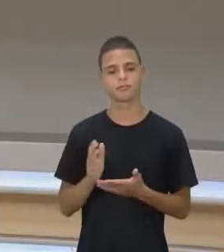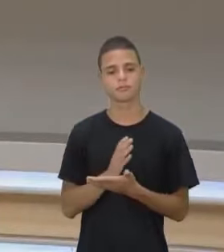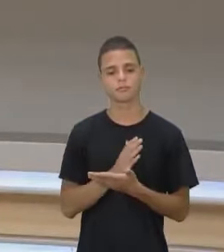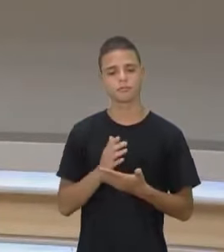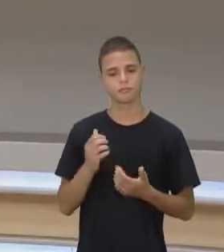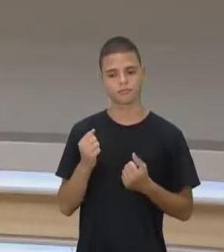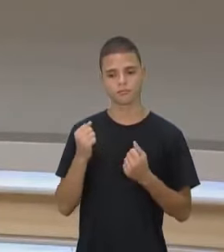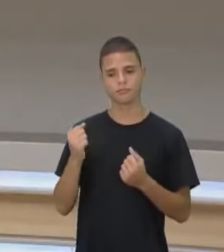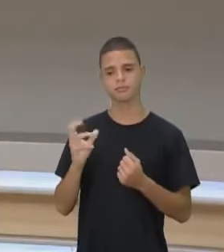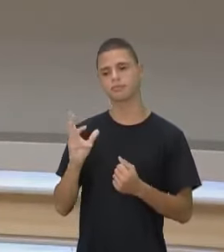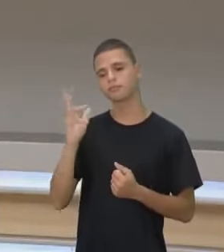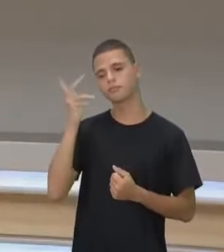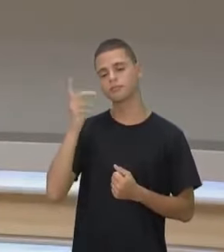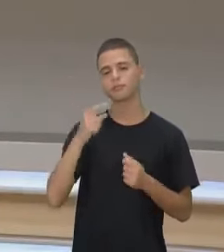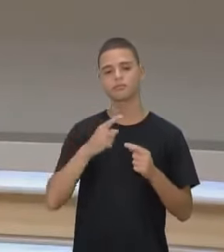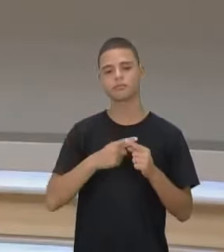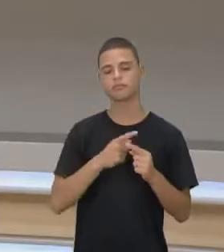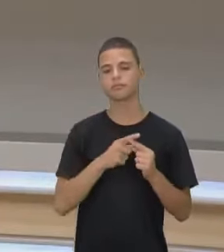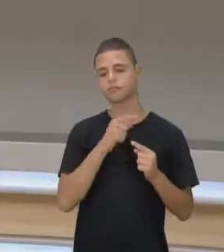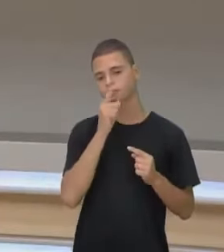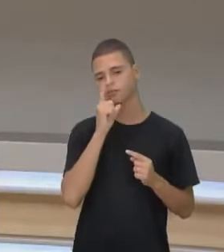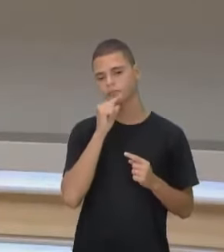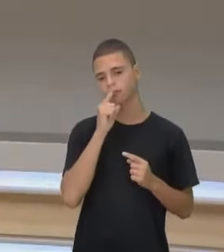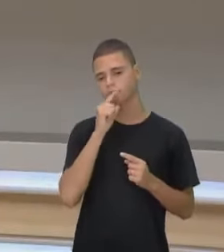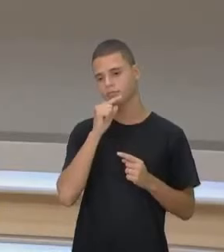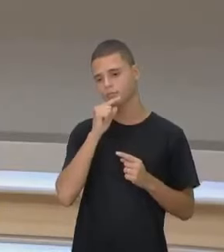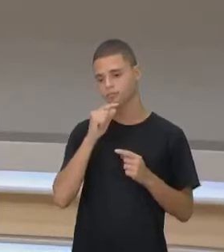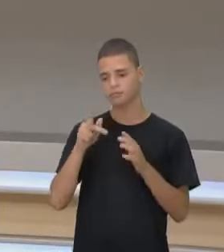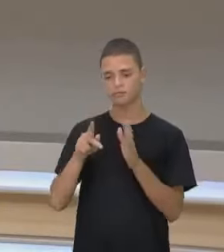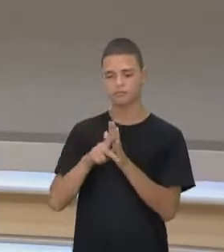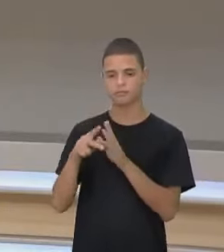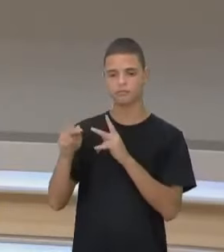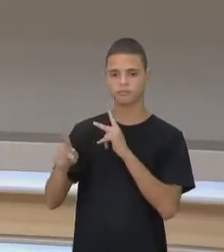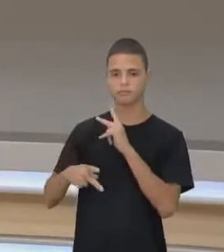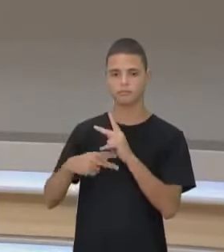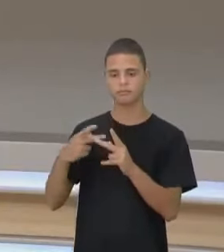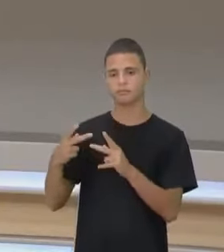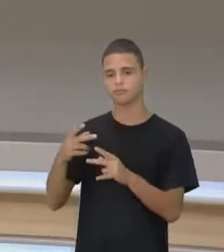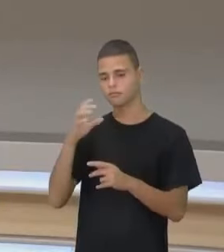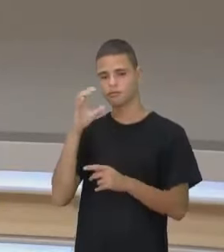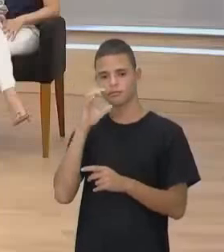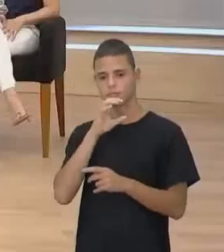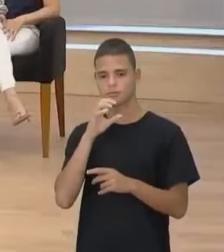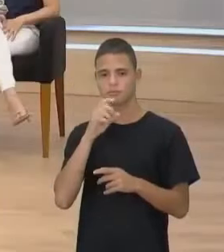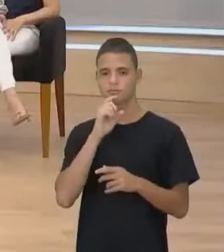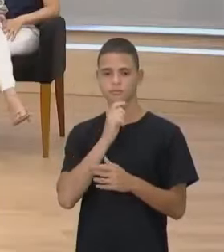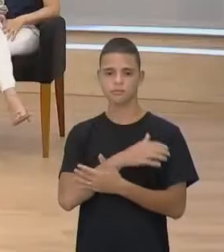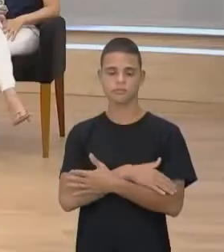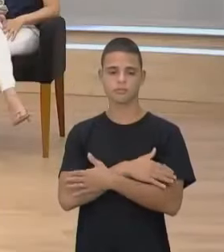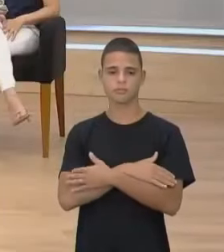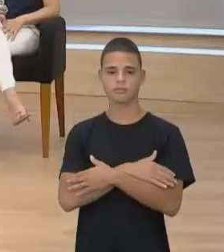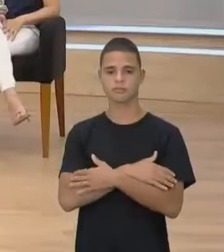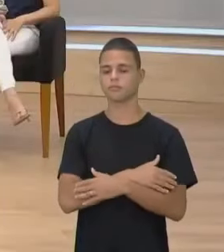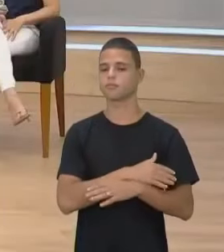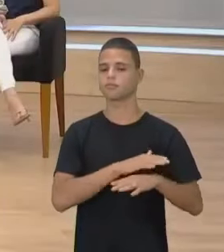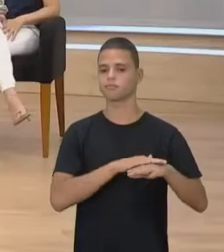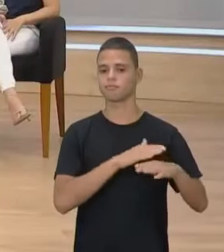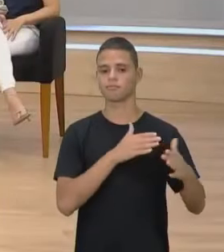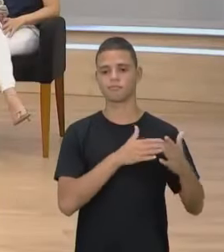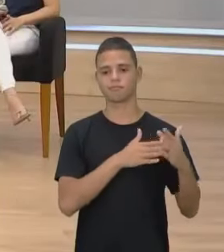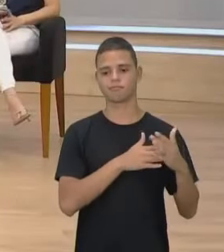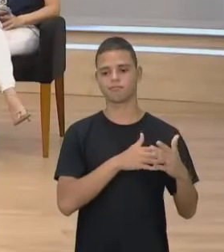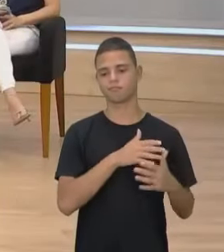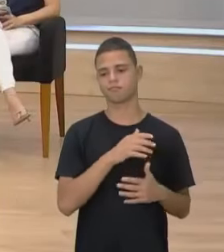atuam, porque a água na região subtropical é menos quente do que na região tropical, próxima ao